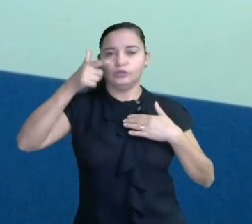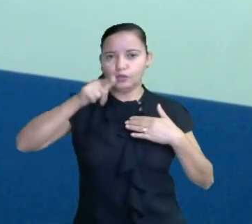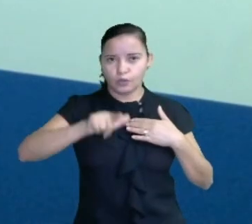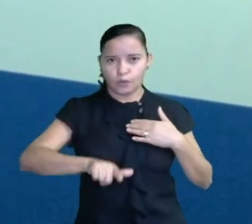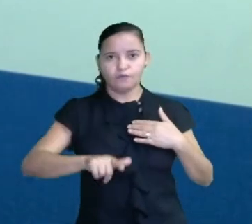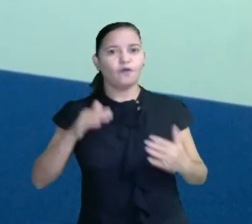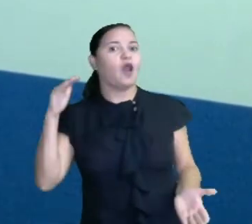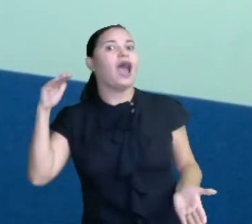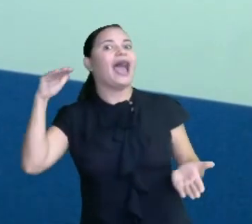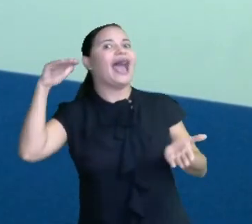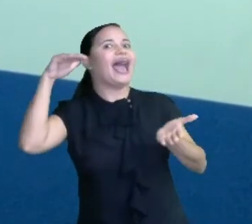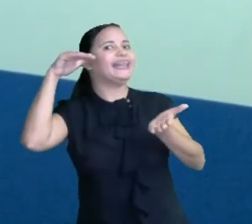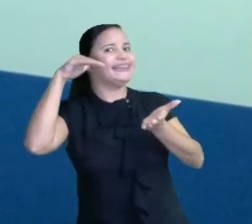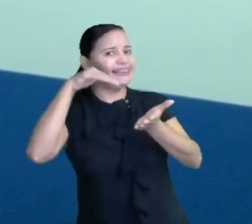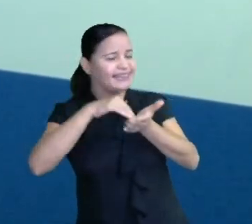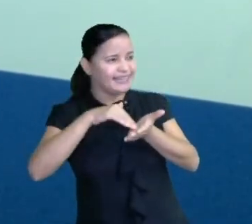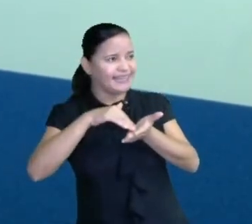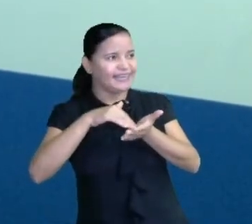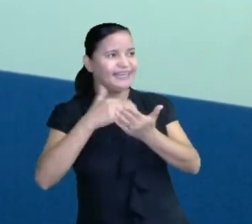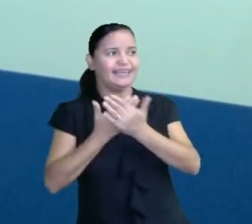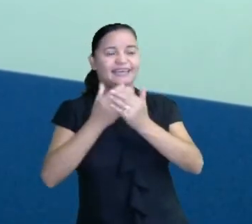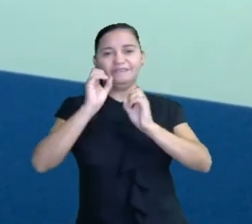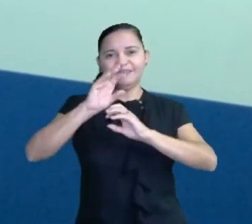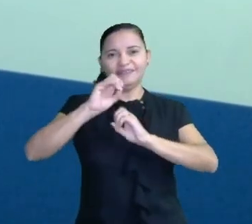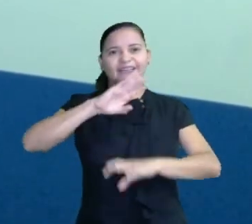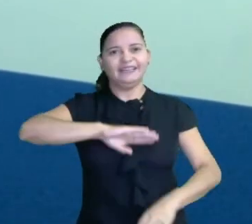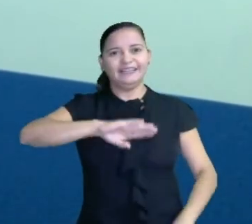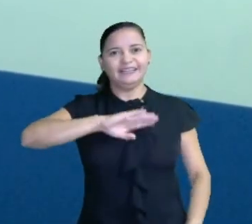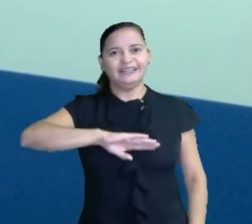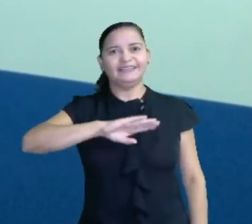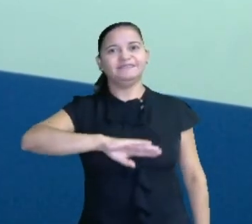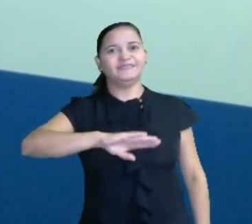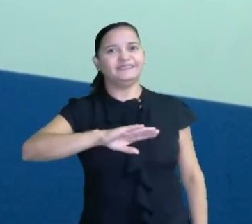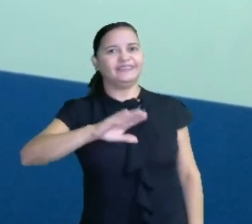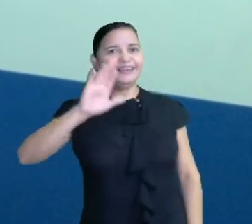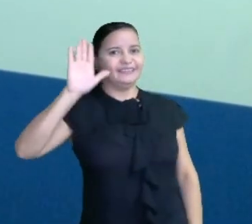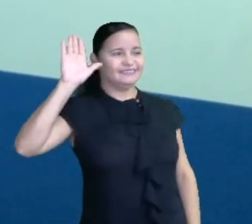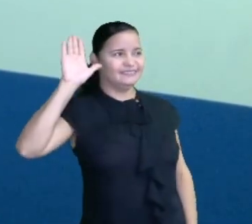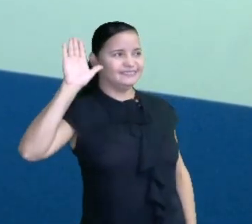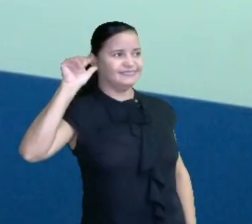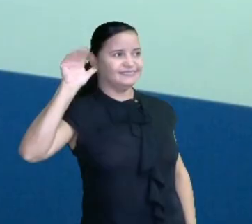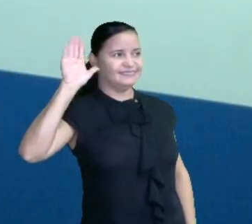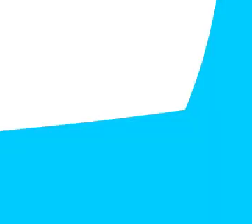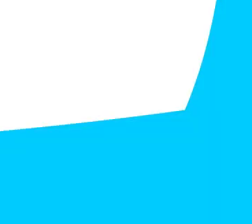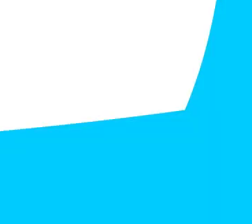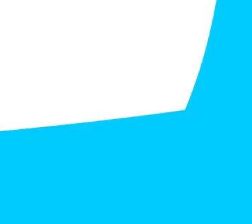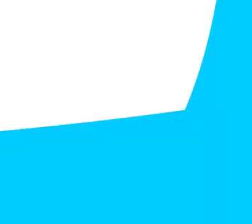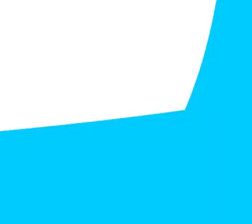e até a próxima aula de língua portuguesa. Certo, gente? Tchau!